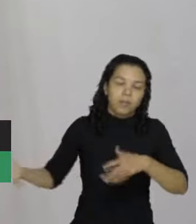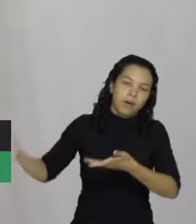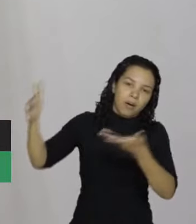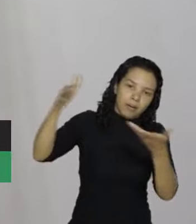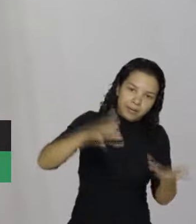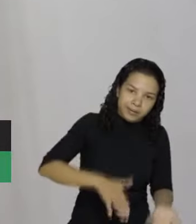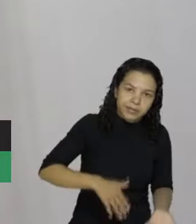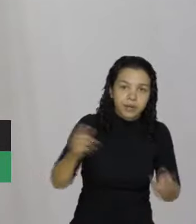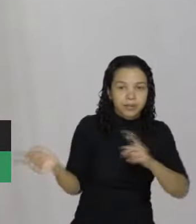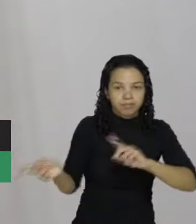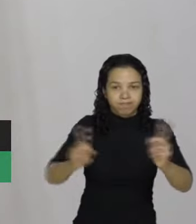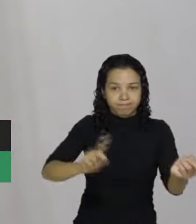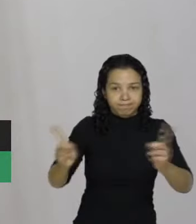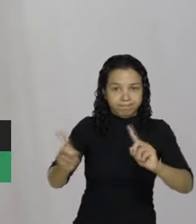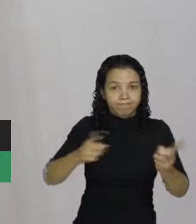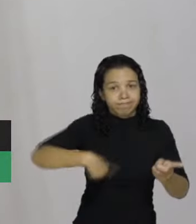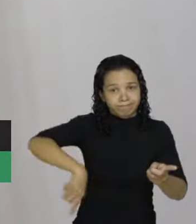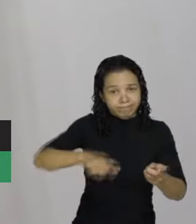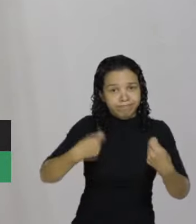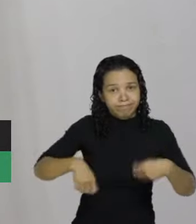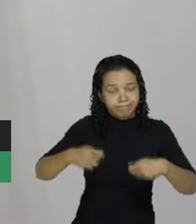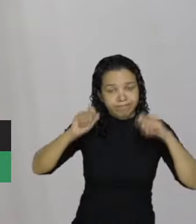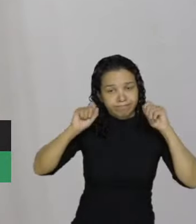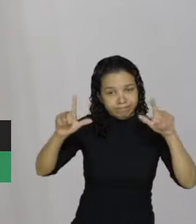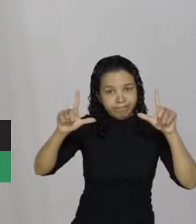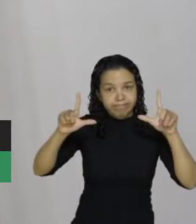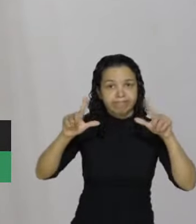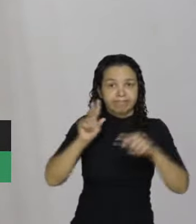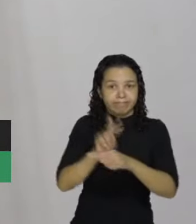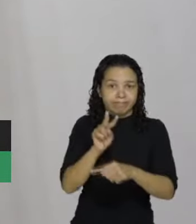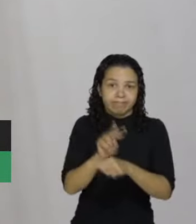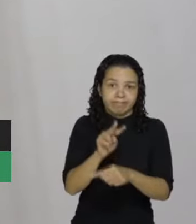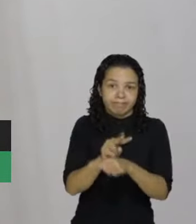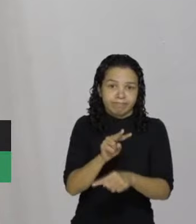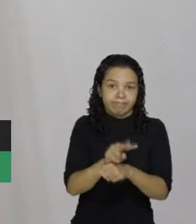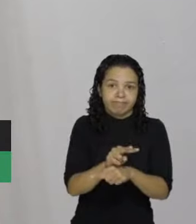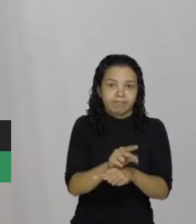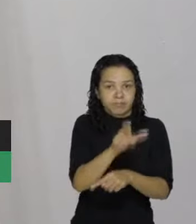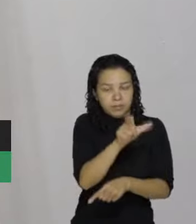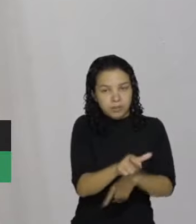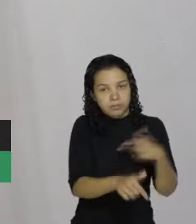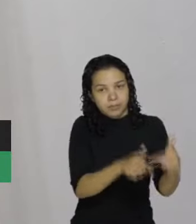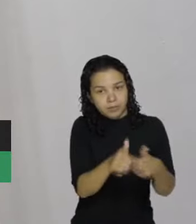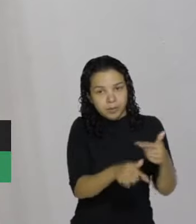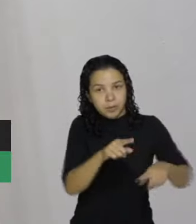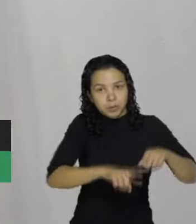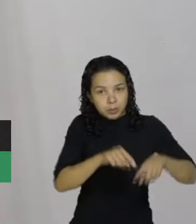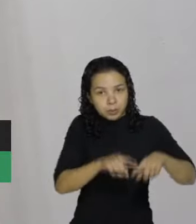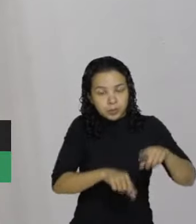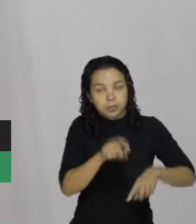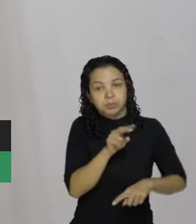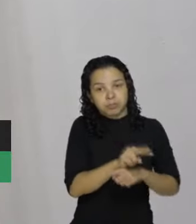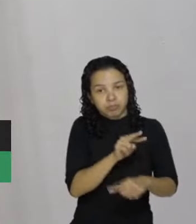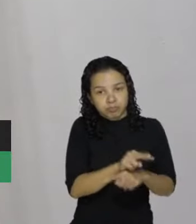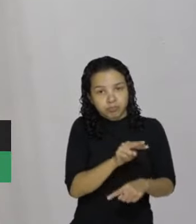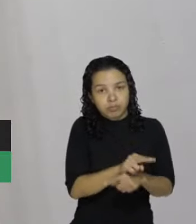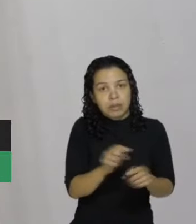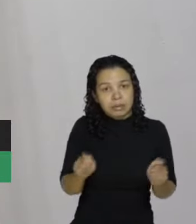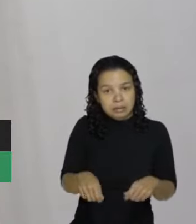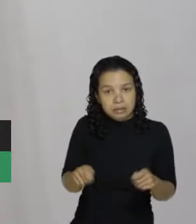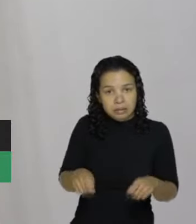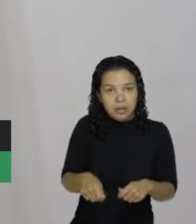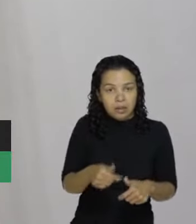uma vez. Então, nós temos que estar sempre atentos para proteger o nosso produto, proteger o nosso agricultor e permitir com que